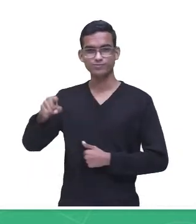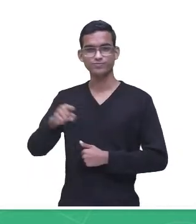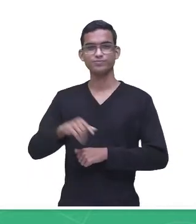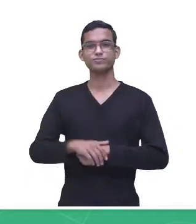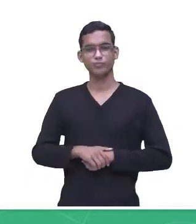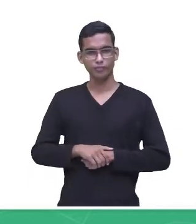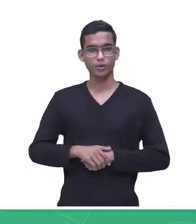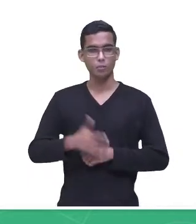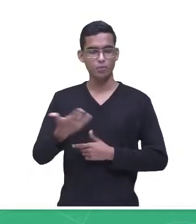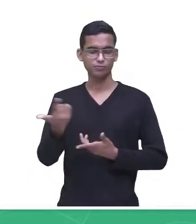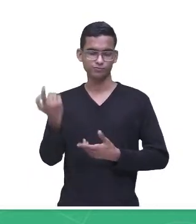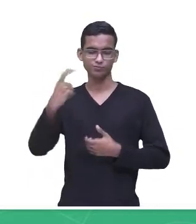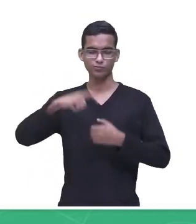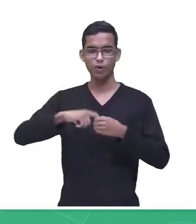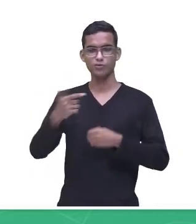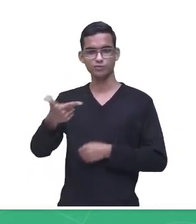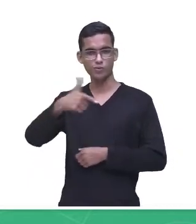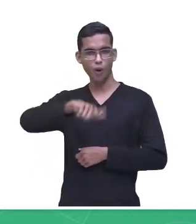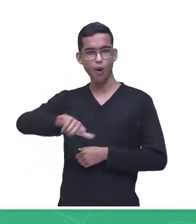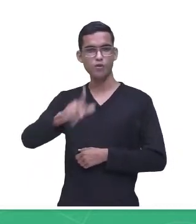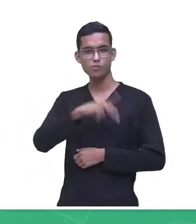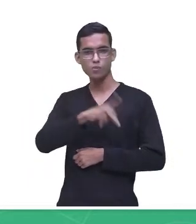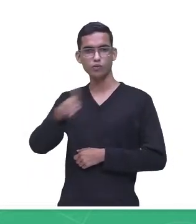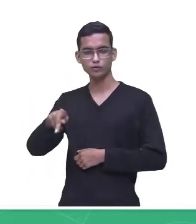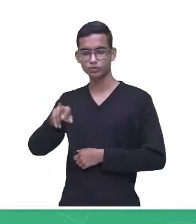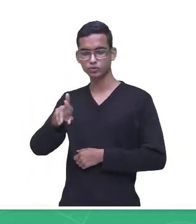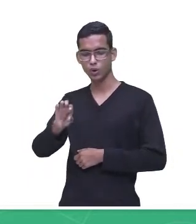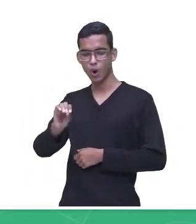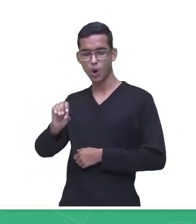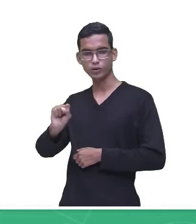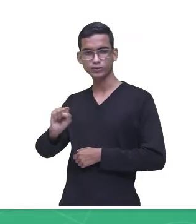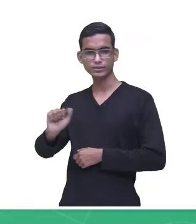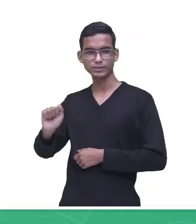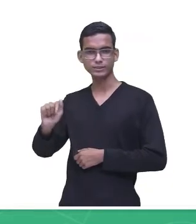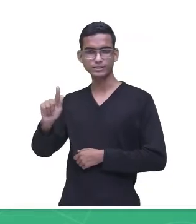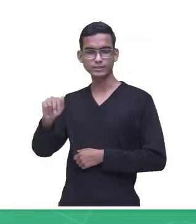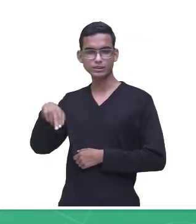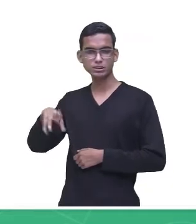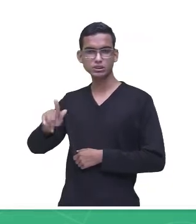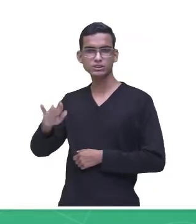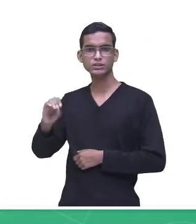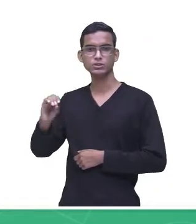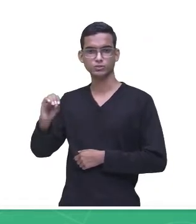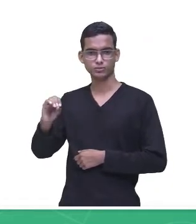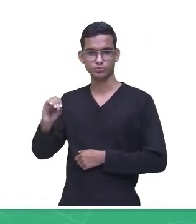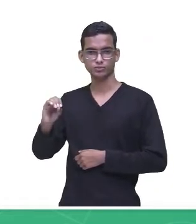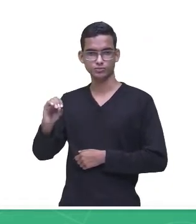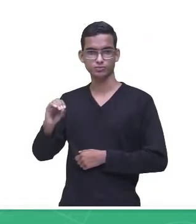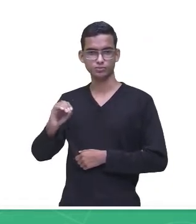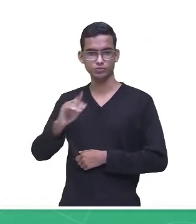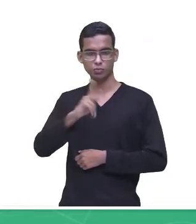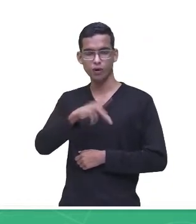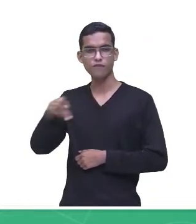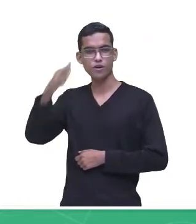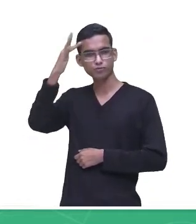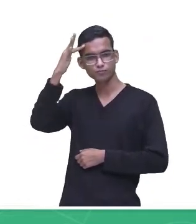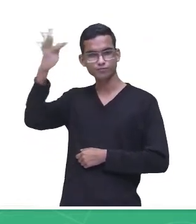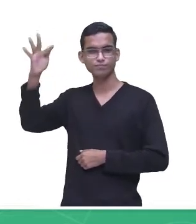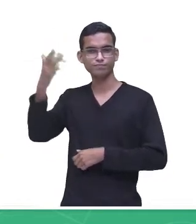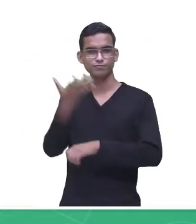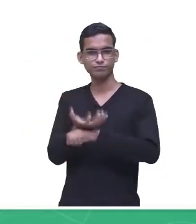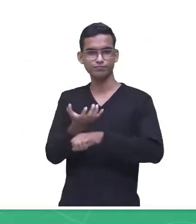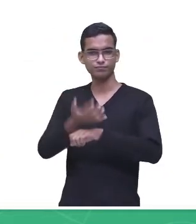aqui novamente, professor Rosângelo Assis de Filosofia, um dos professores de Filosofia aqui do